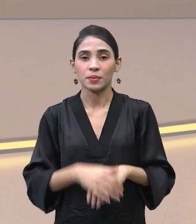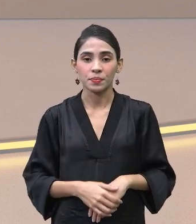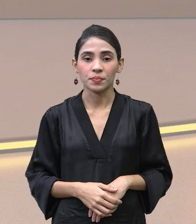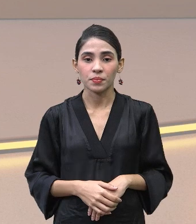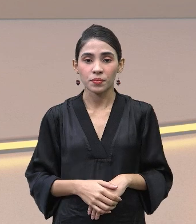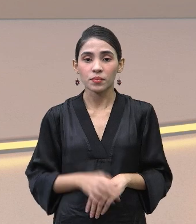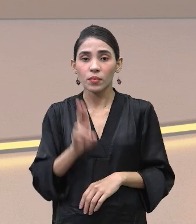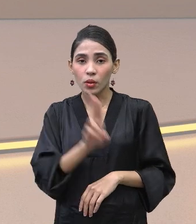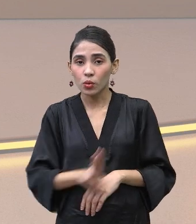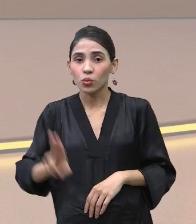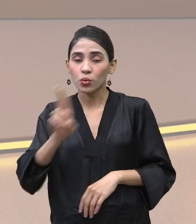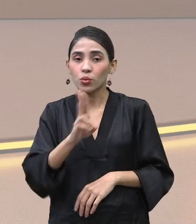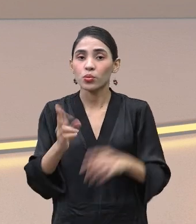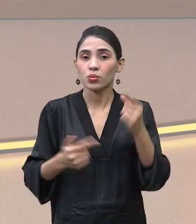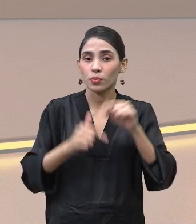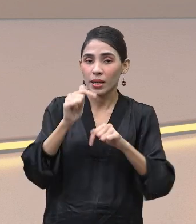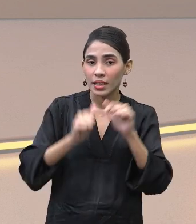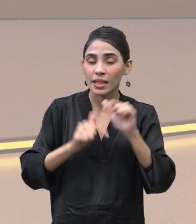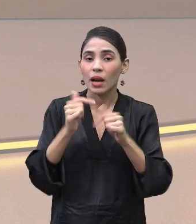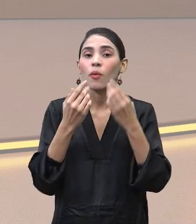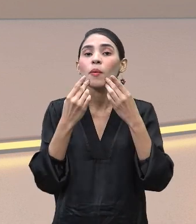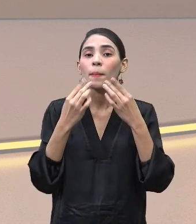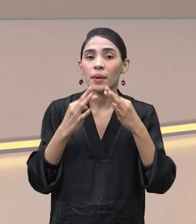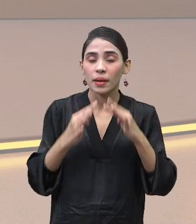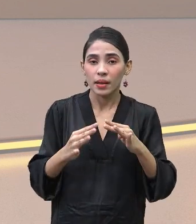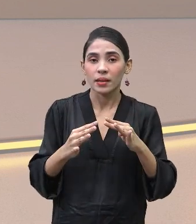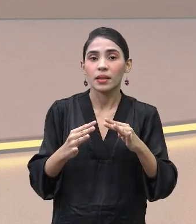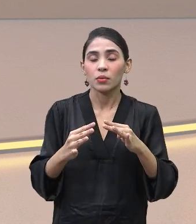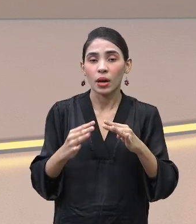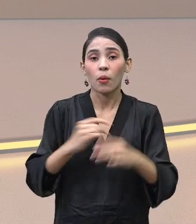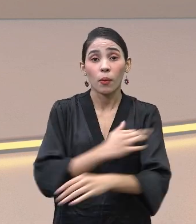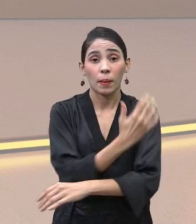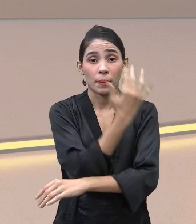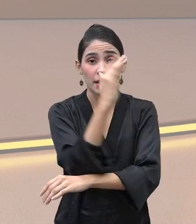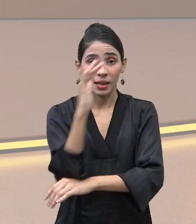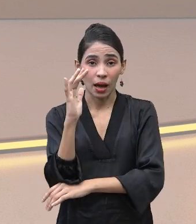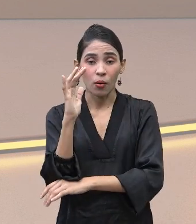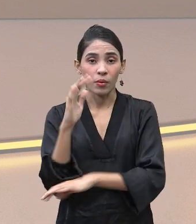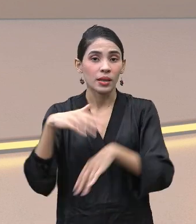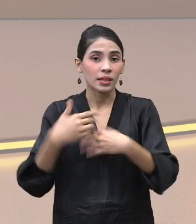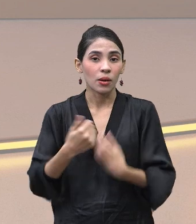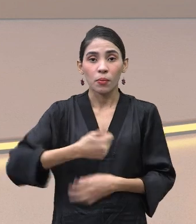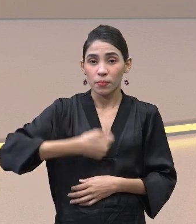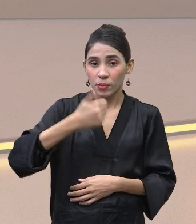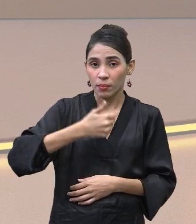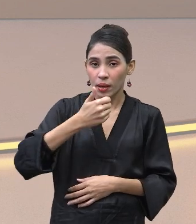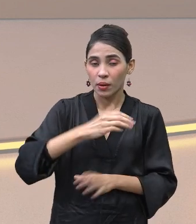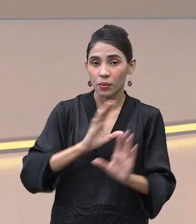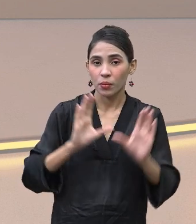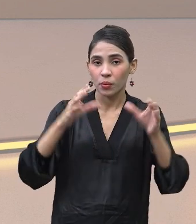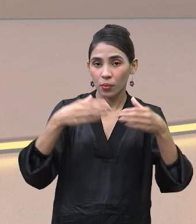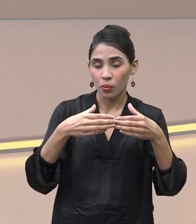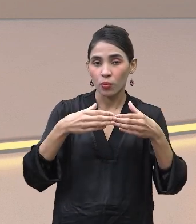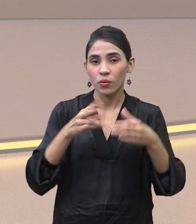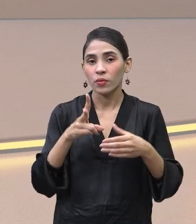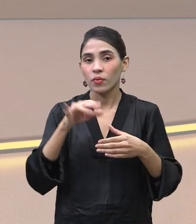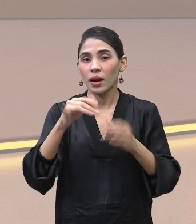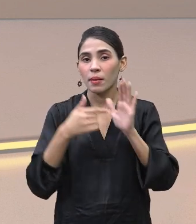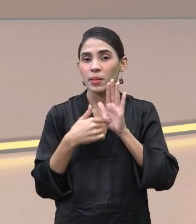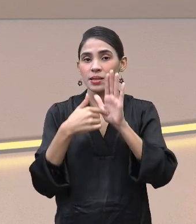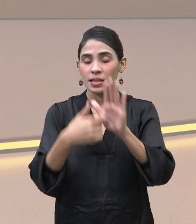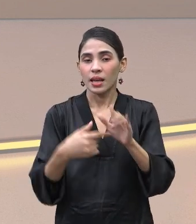do uso dos recursos ambientais. Então, o primeiro grupo a trazer aí a questão